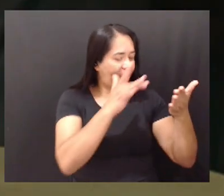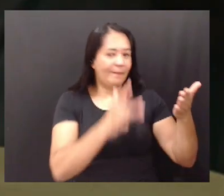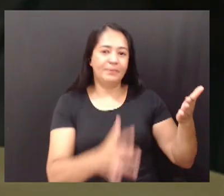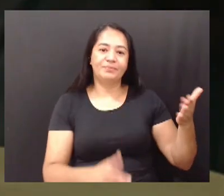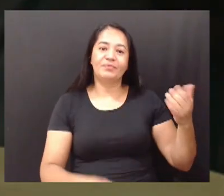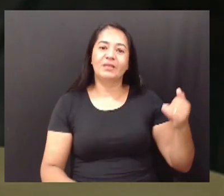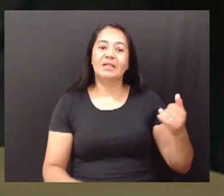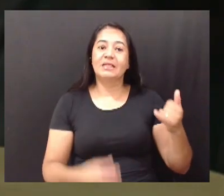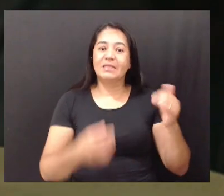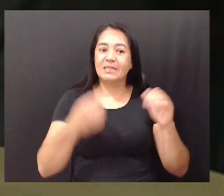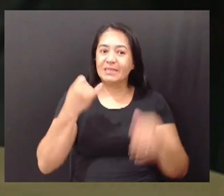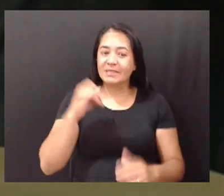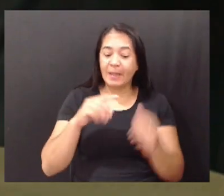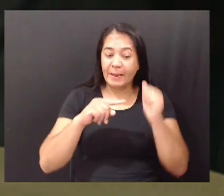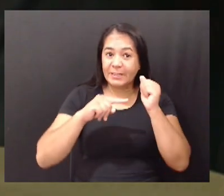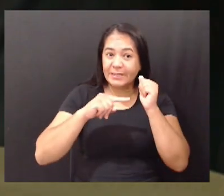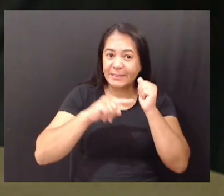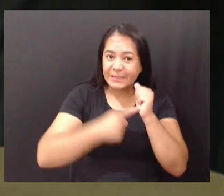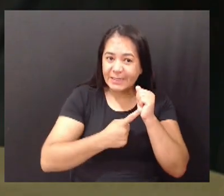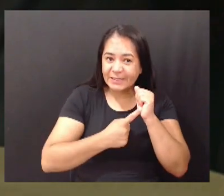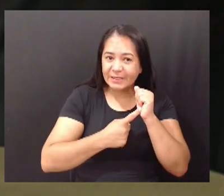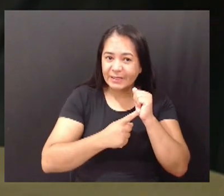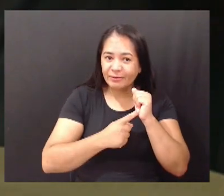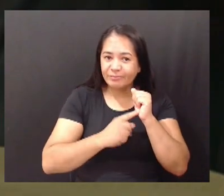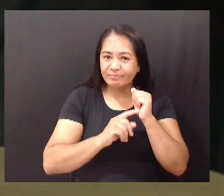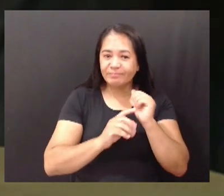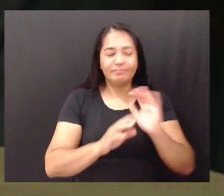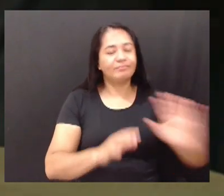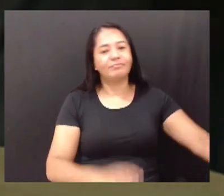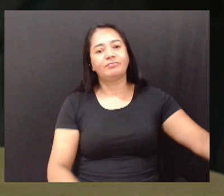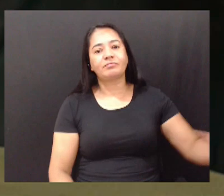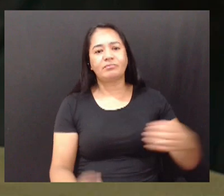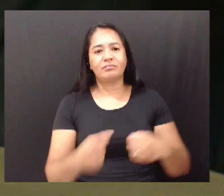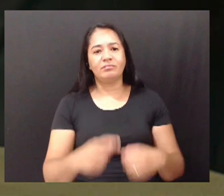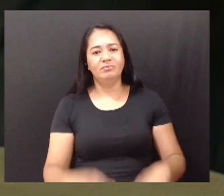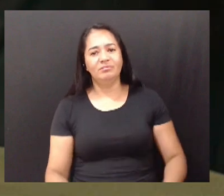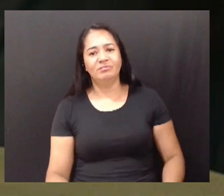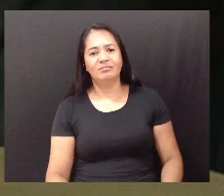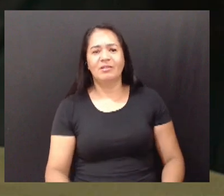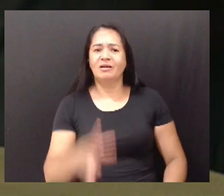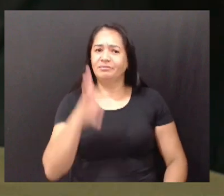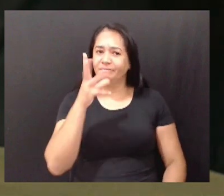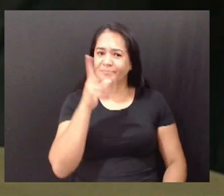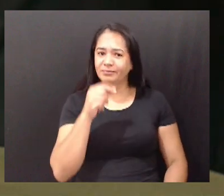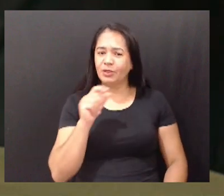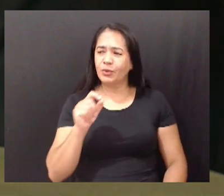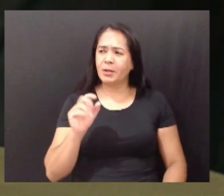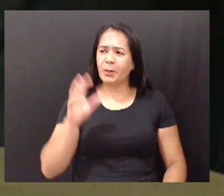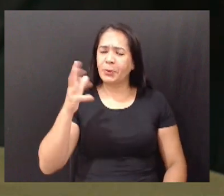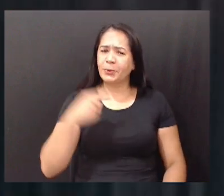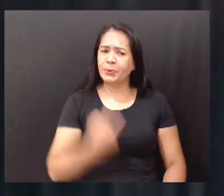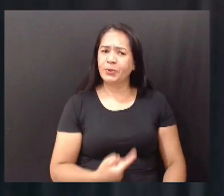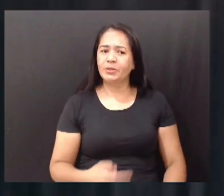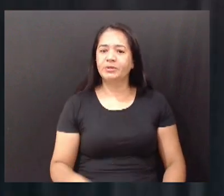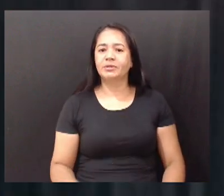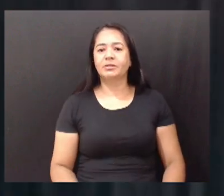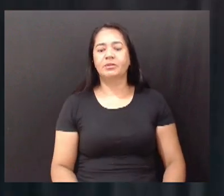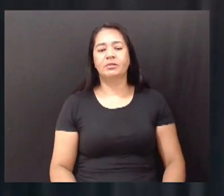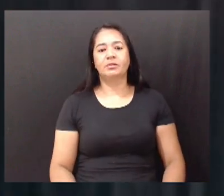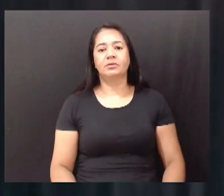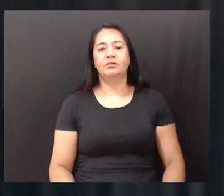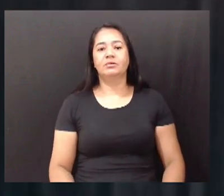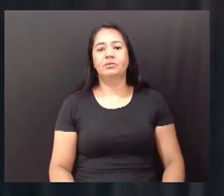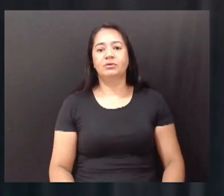desligado, se eu desligo e deixo ele lá, eu volto a pegar, mas demora um pouco. O que acontece com a gente, doutora? O nosso cérebro, ele